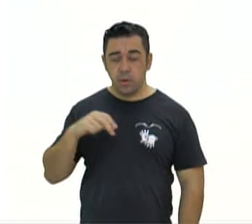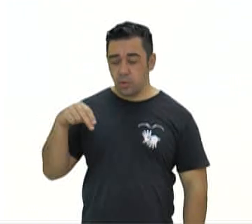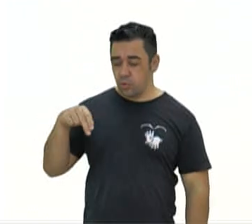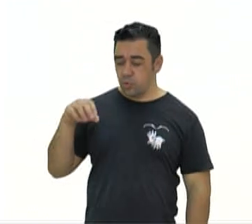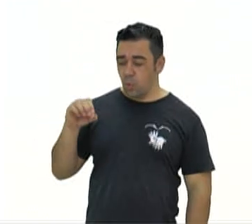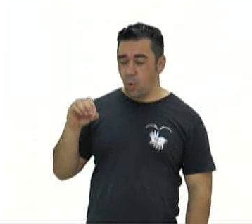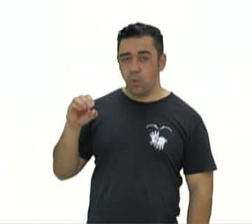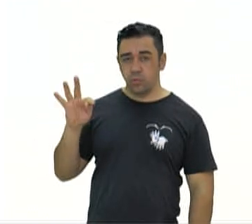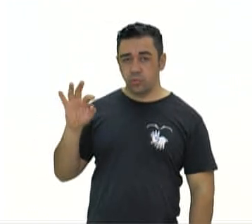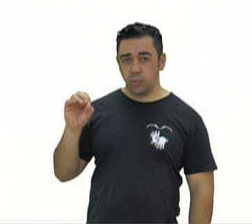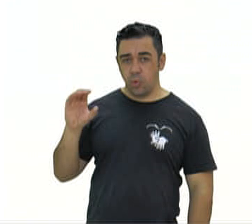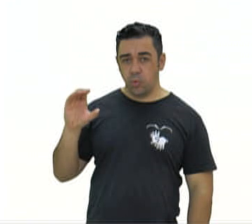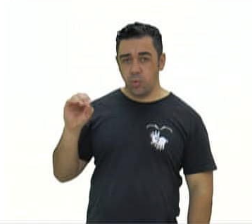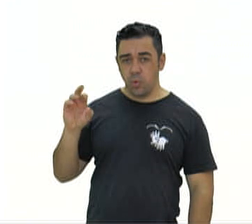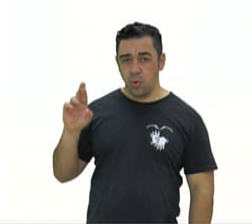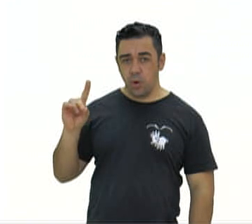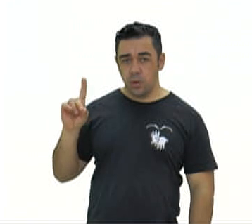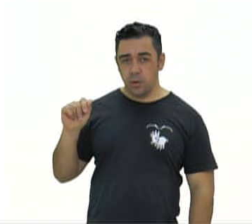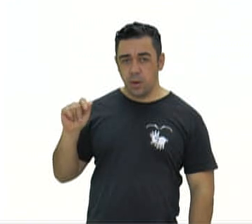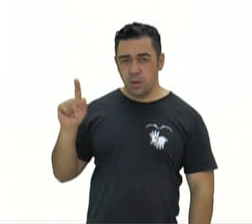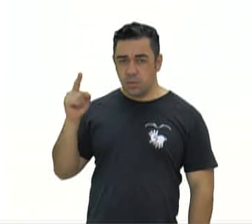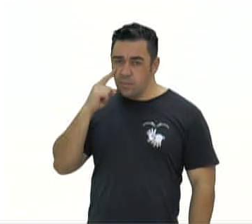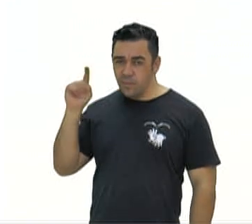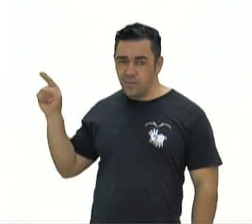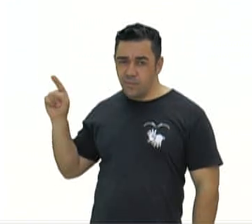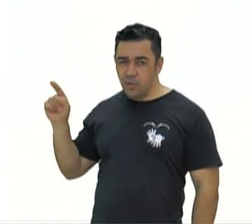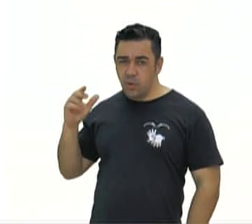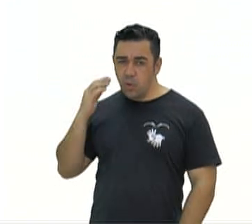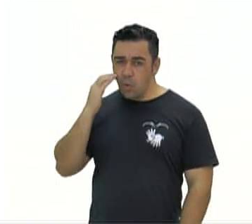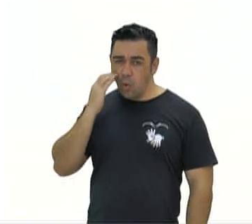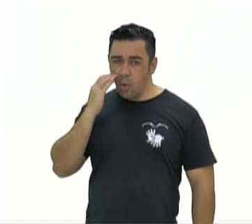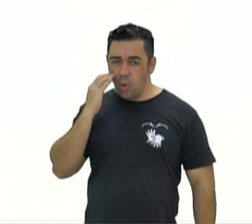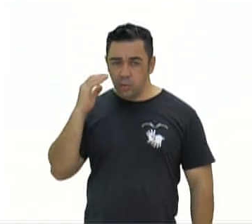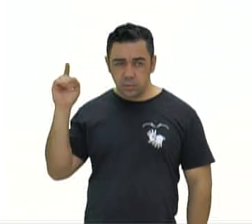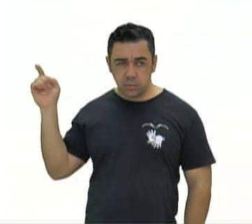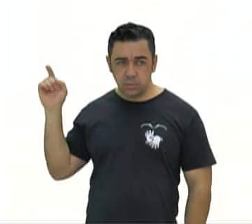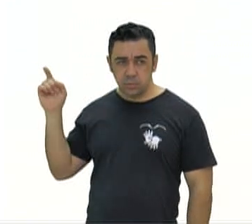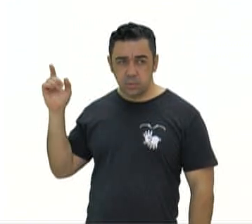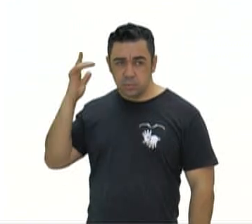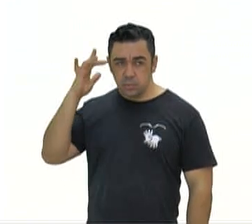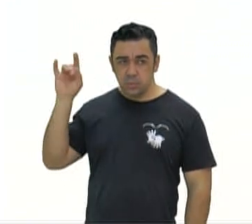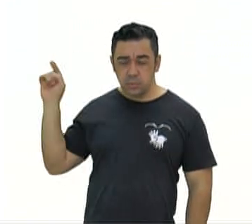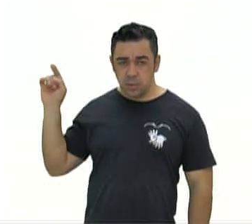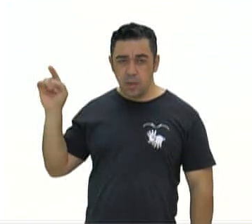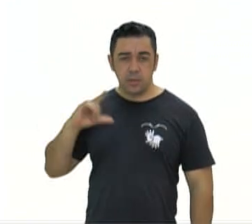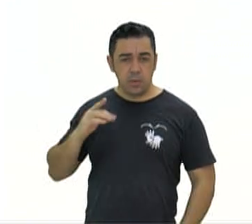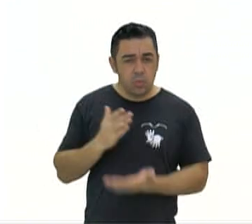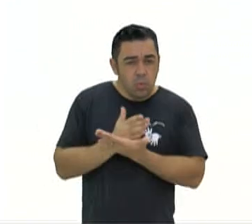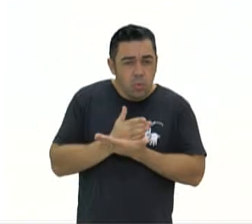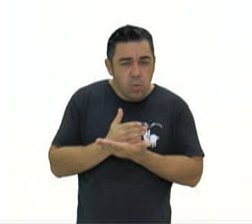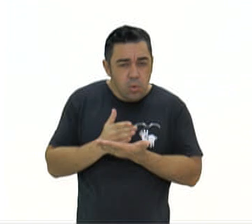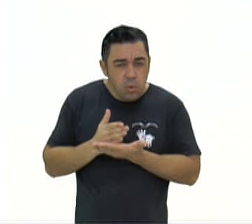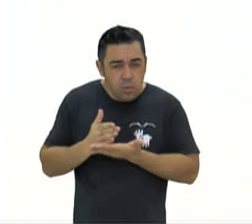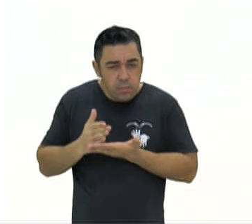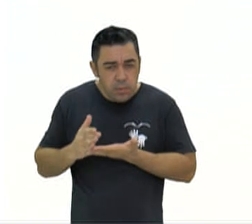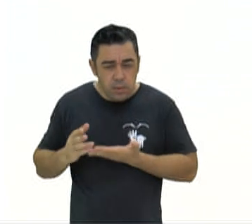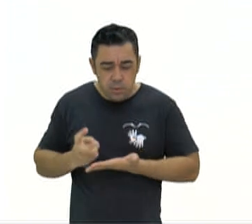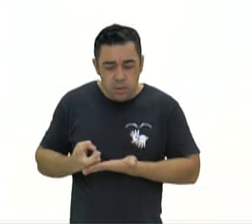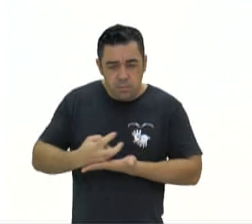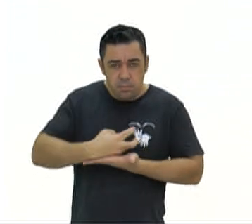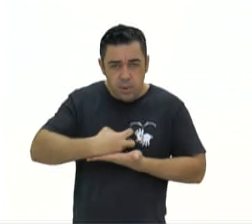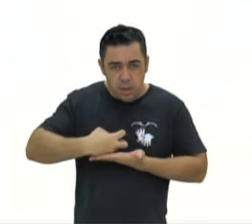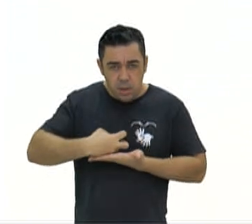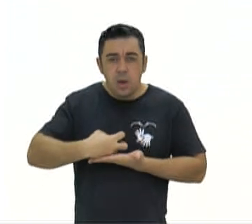que é esse bastão aqui meio cor-de-rosa, não sei que cor está aparecendo para vocês. Então, a gente tem lá no início do desenvolvimento embrionário e